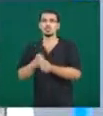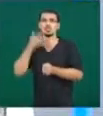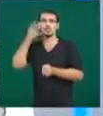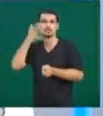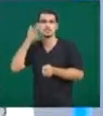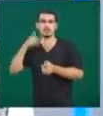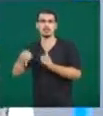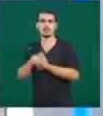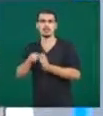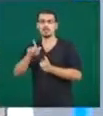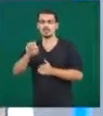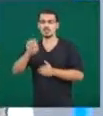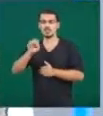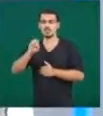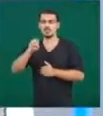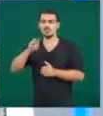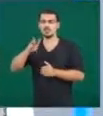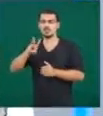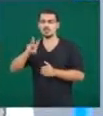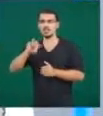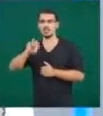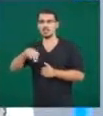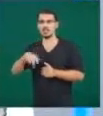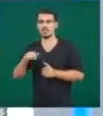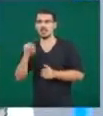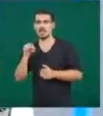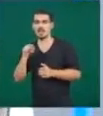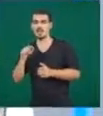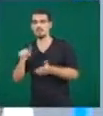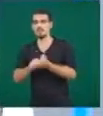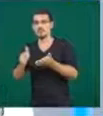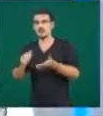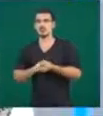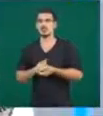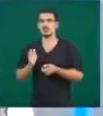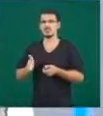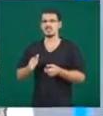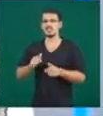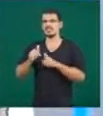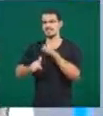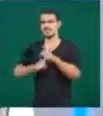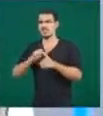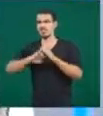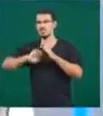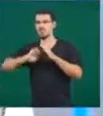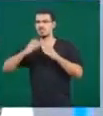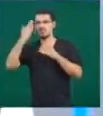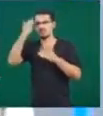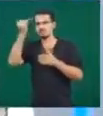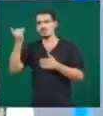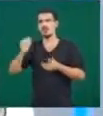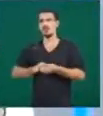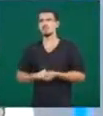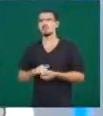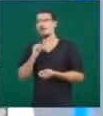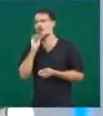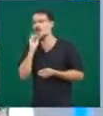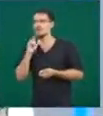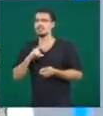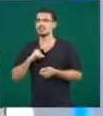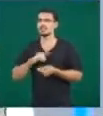trabalhou algumas instituições como o IBM, o Sebrae, então ela já empreendeu, teve casos de fracasso